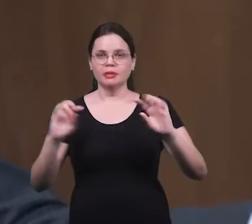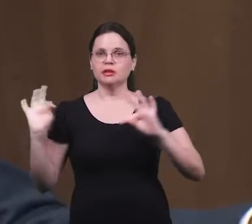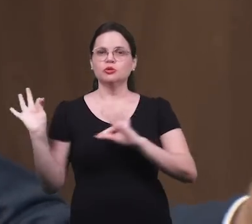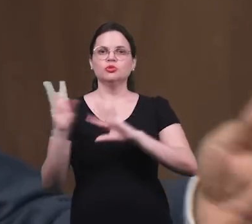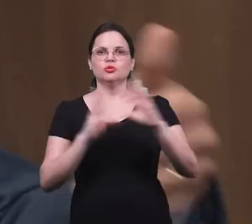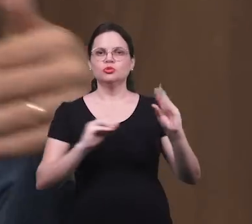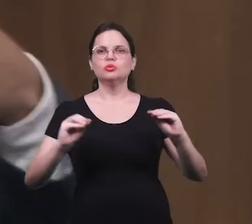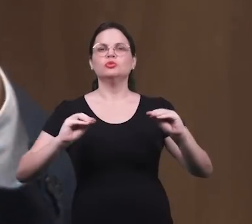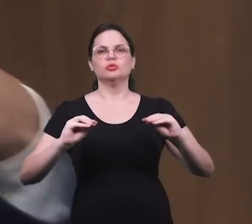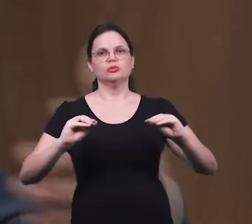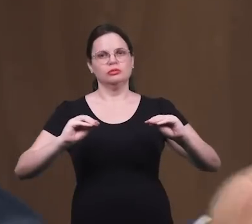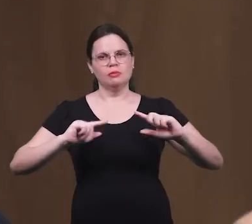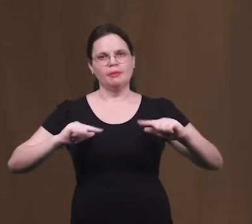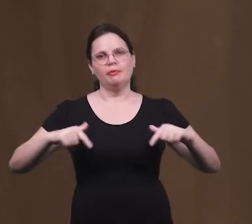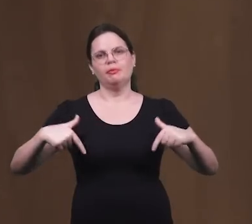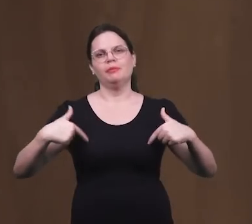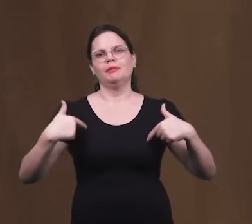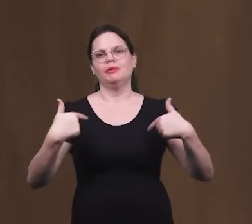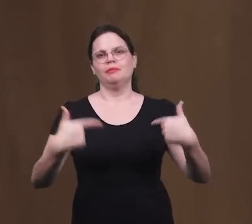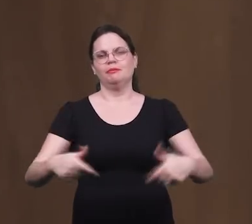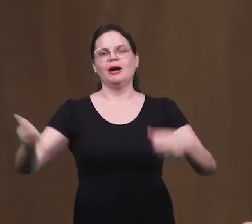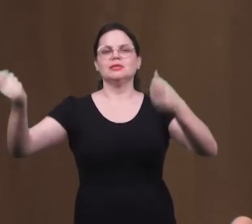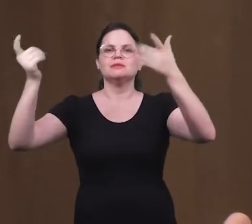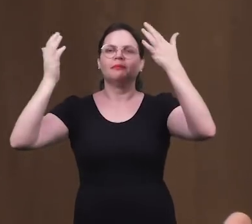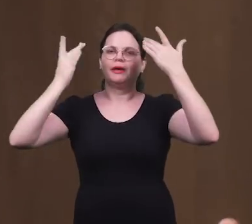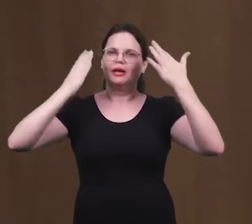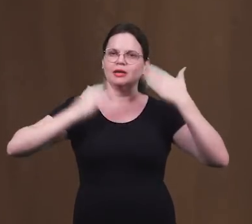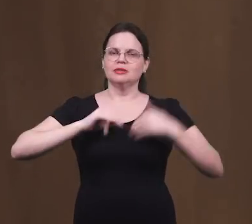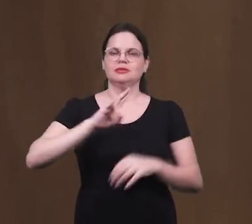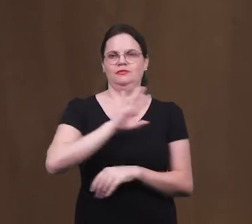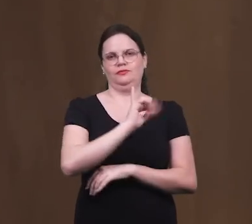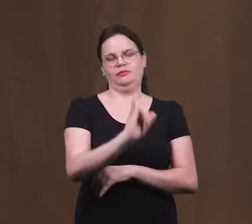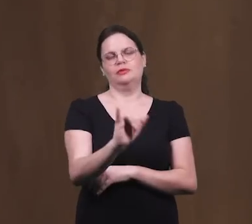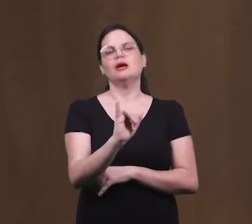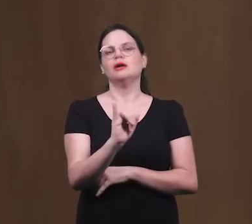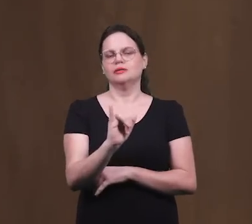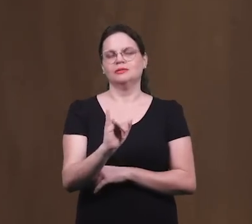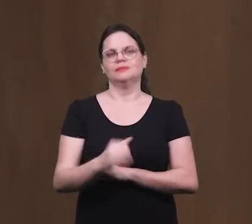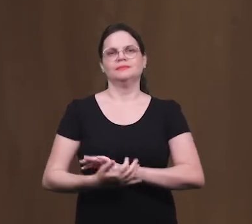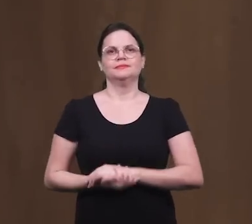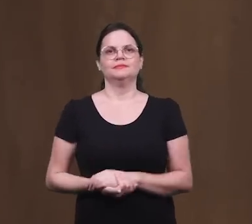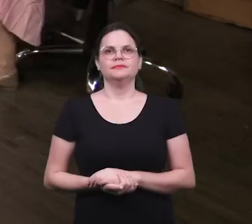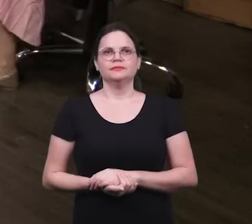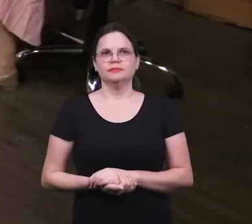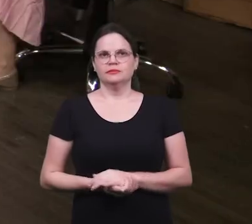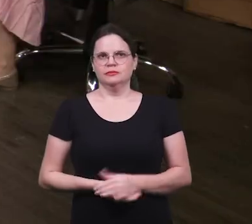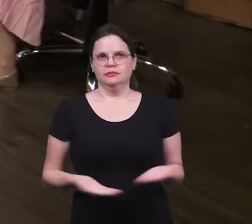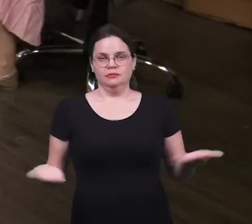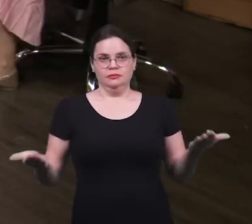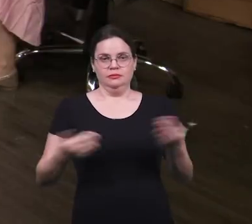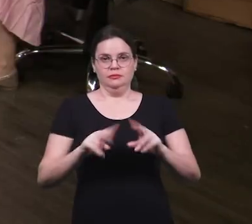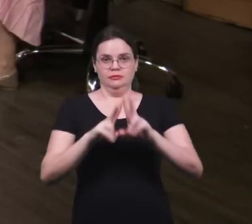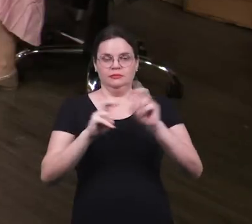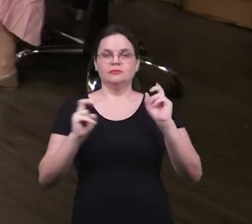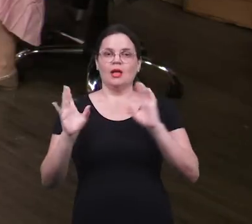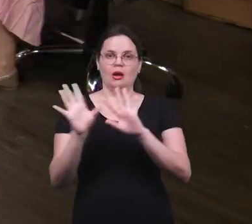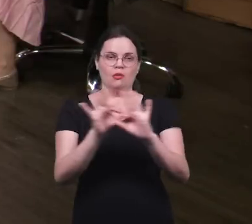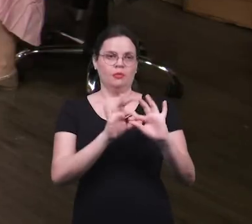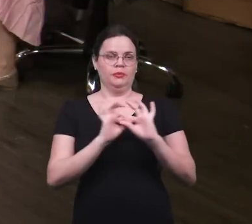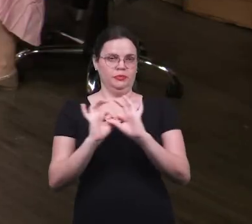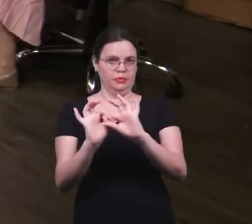fluir, as bênçãos vão descer do céu, as janelas dos céus vão se abrir sobre nós. E nesse aspecto da comunhão,